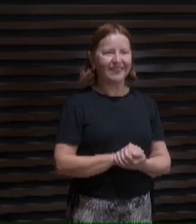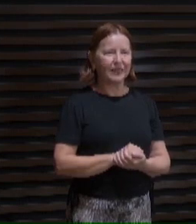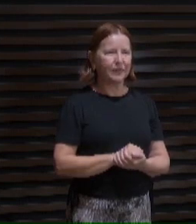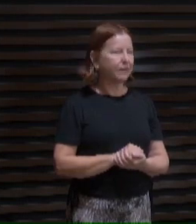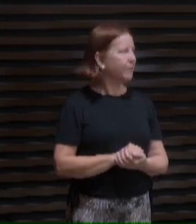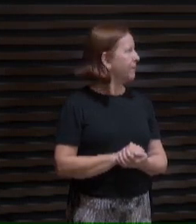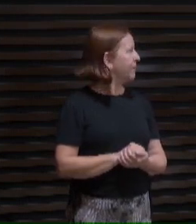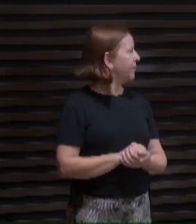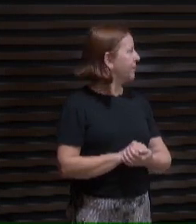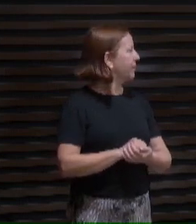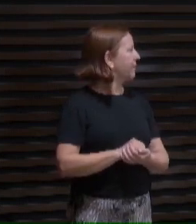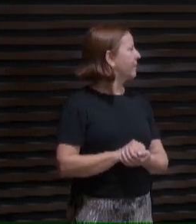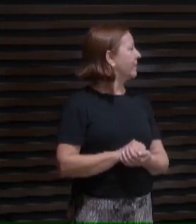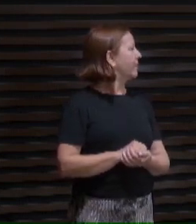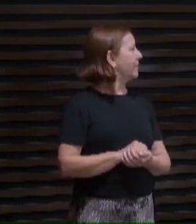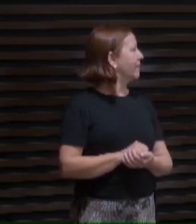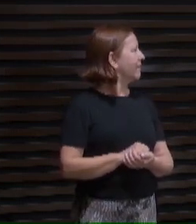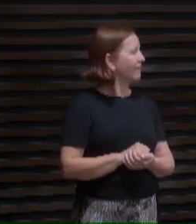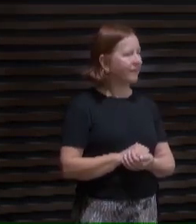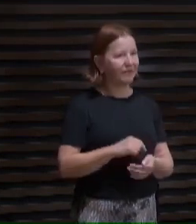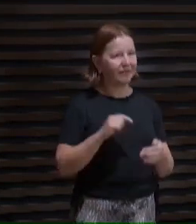Está saindo naquele, esse aqui está apagado.